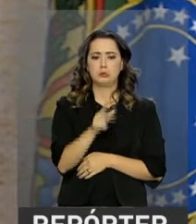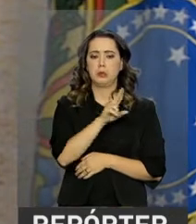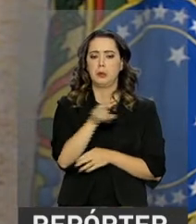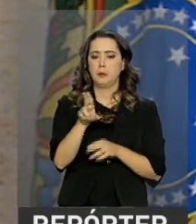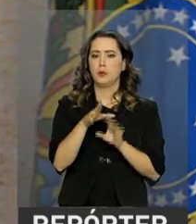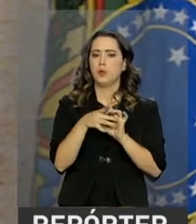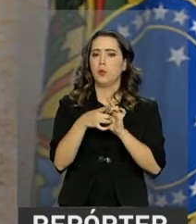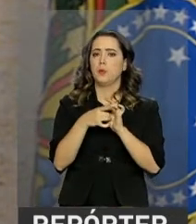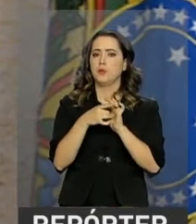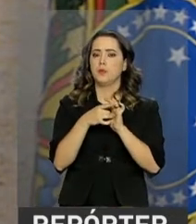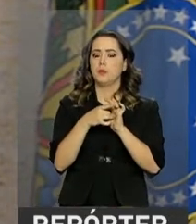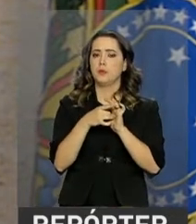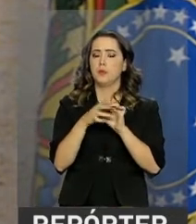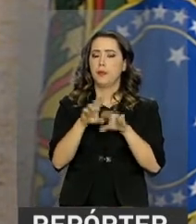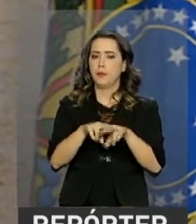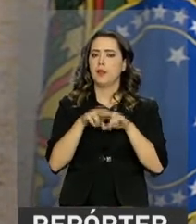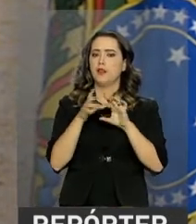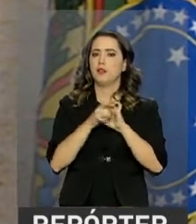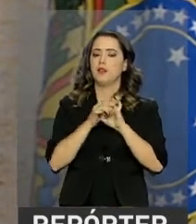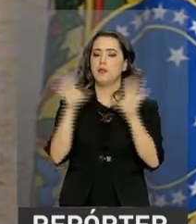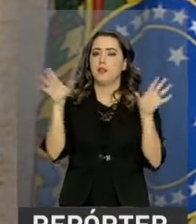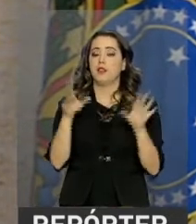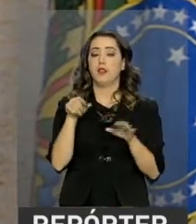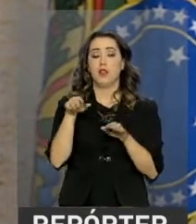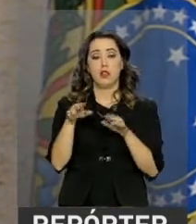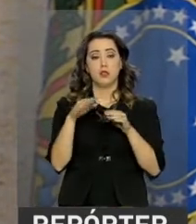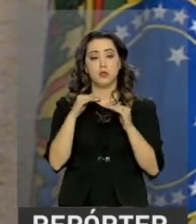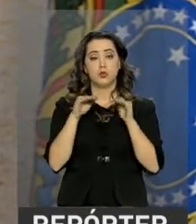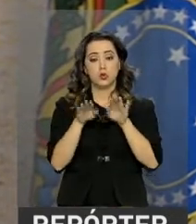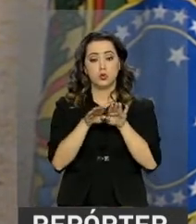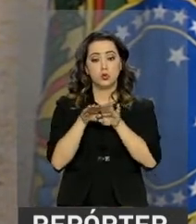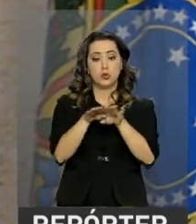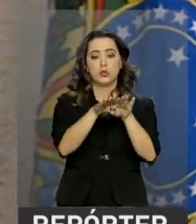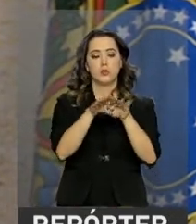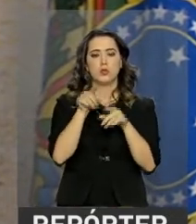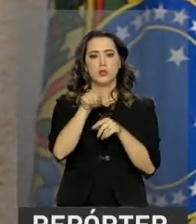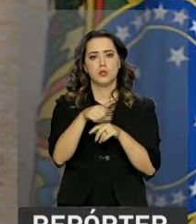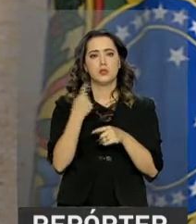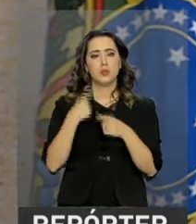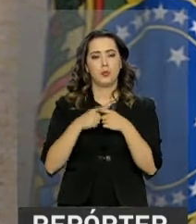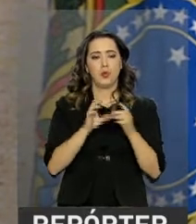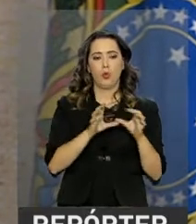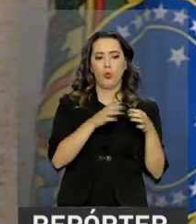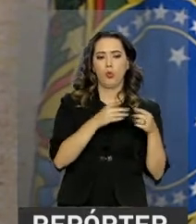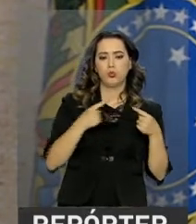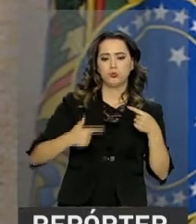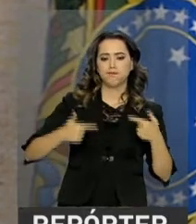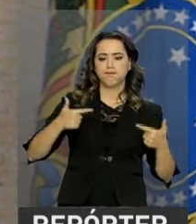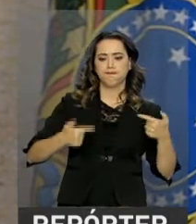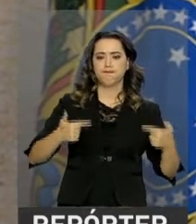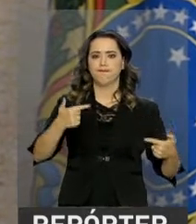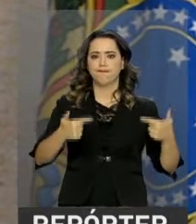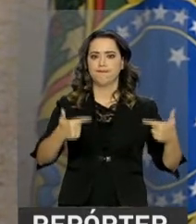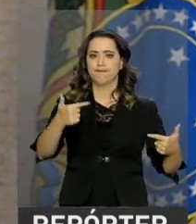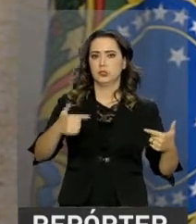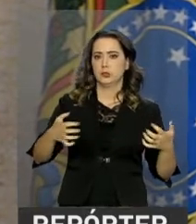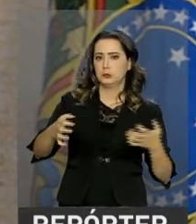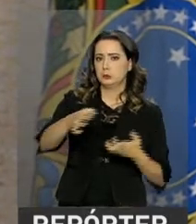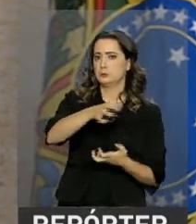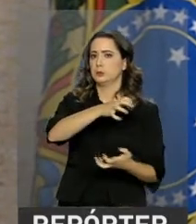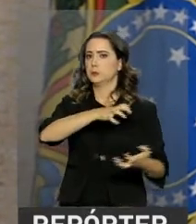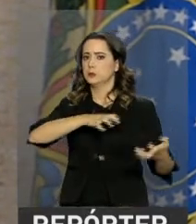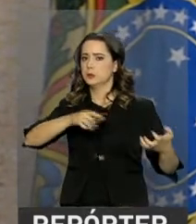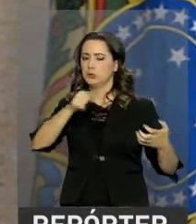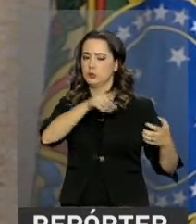da liberdade. Aliás, o regime que foram combater eram regimes autoritários, fechados, centralizados, né? De modo